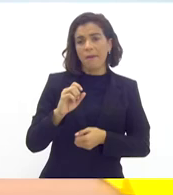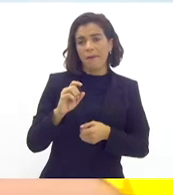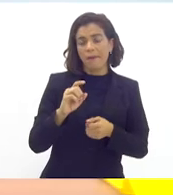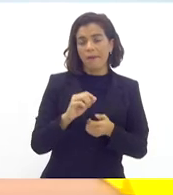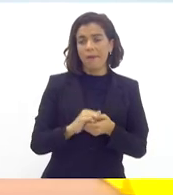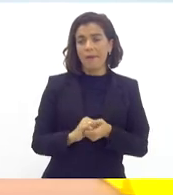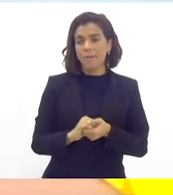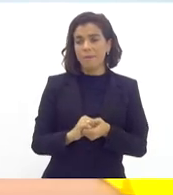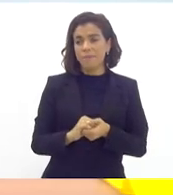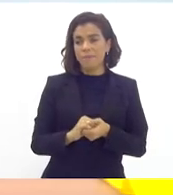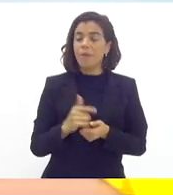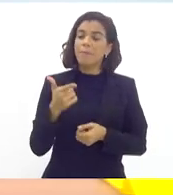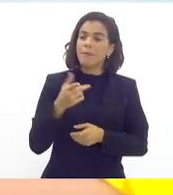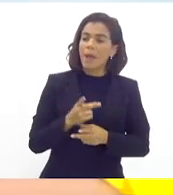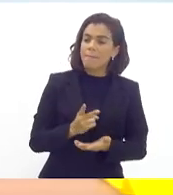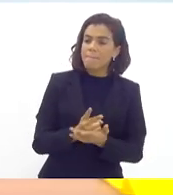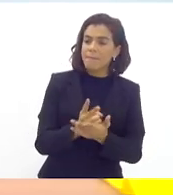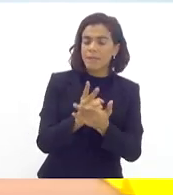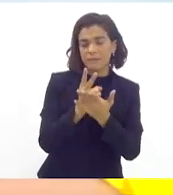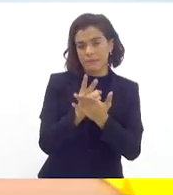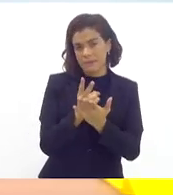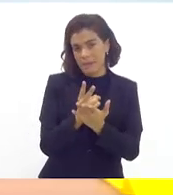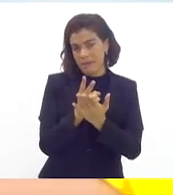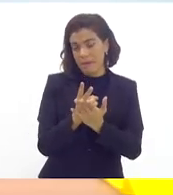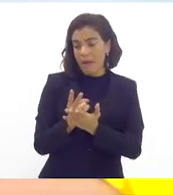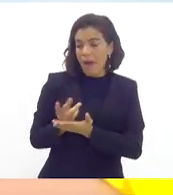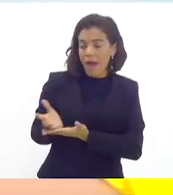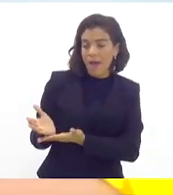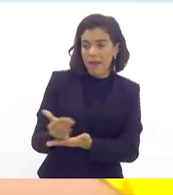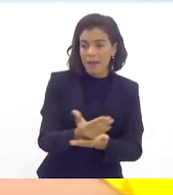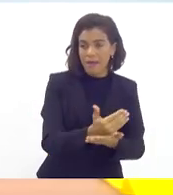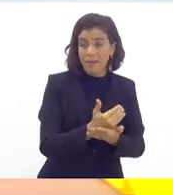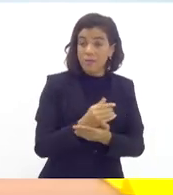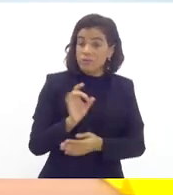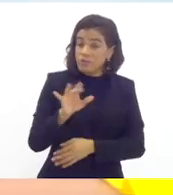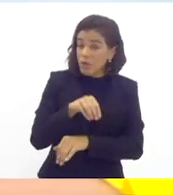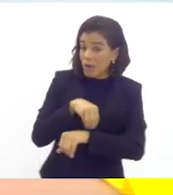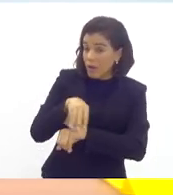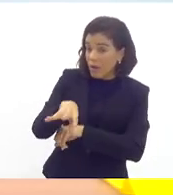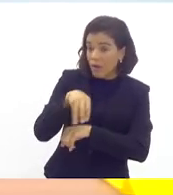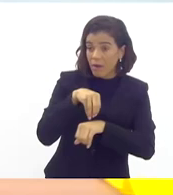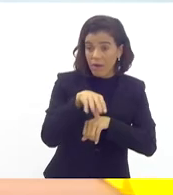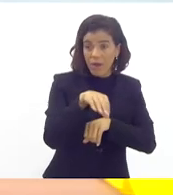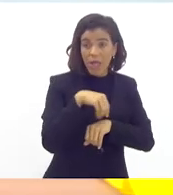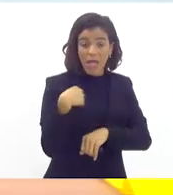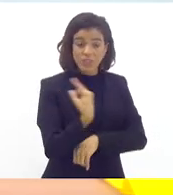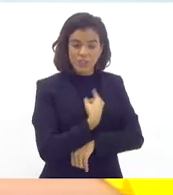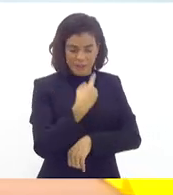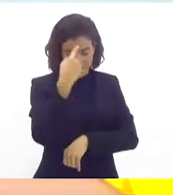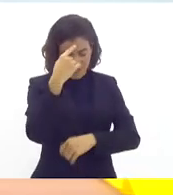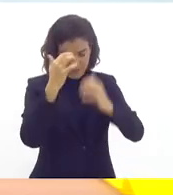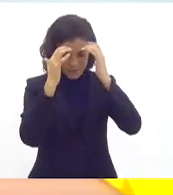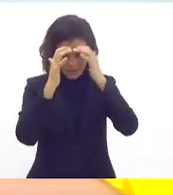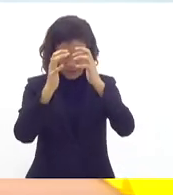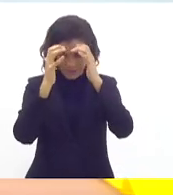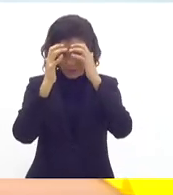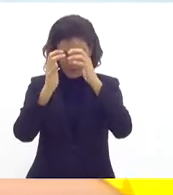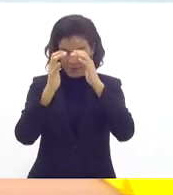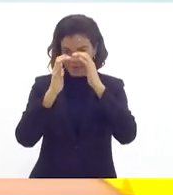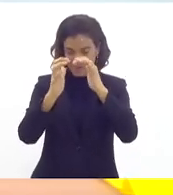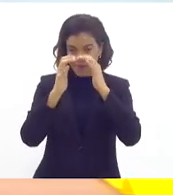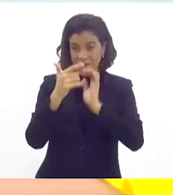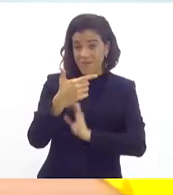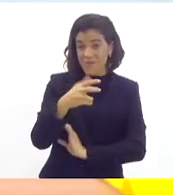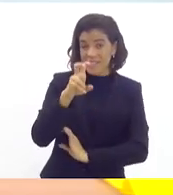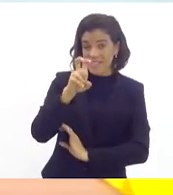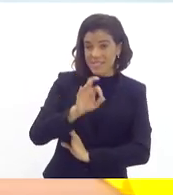para poder manter a arrecadação. Só lembrando que a gente aqui pensa com a nossa cabeça, né? A gente pensa